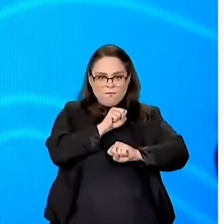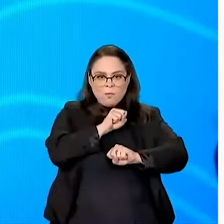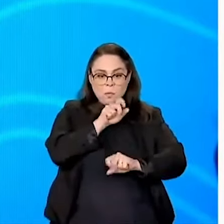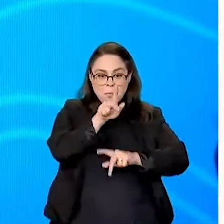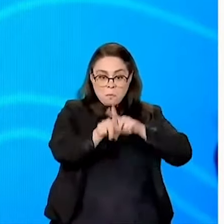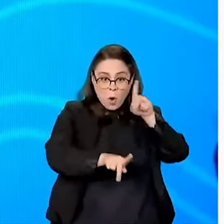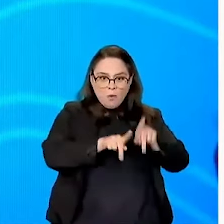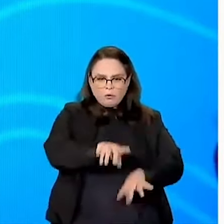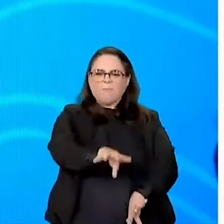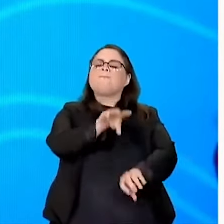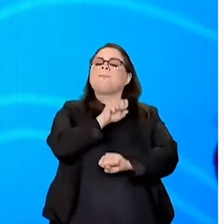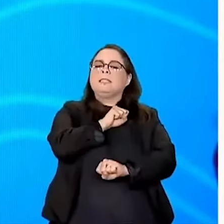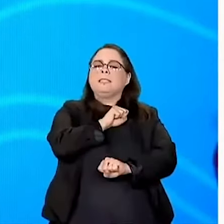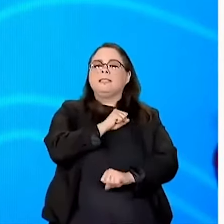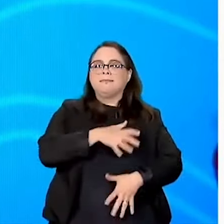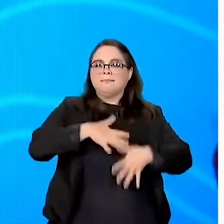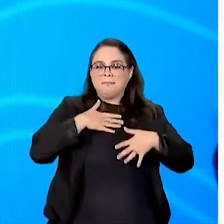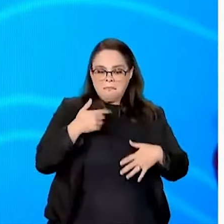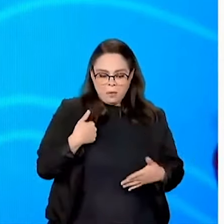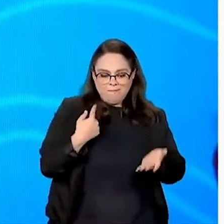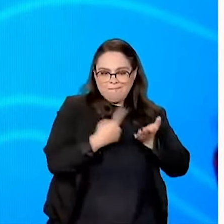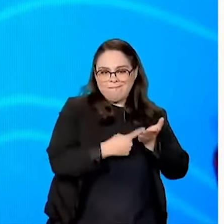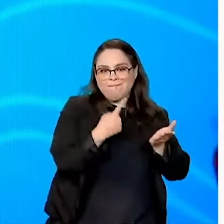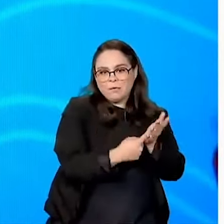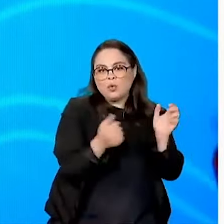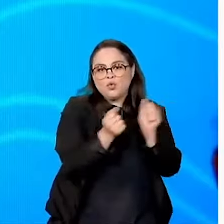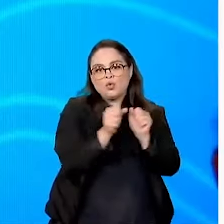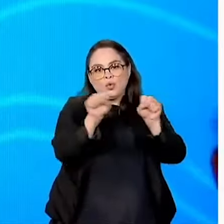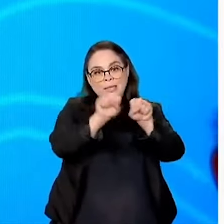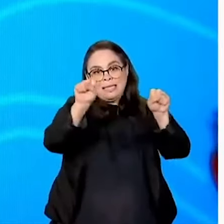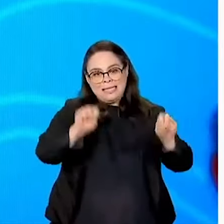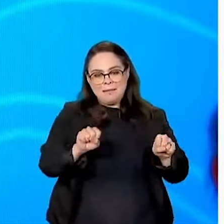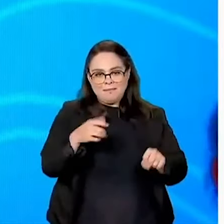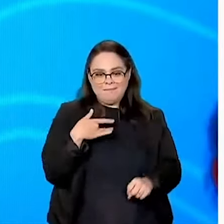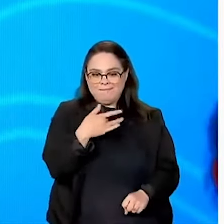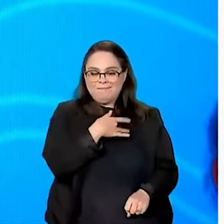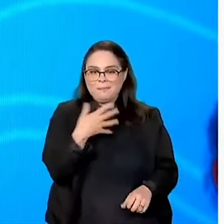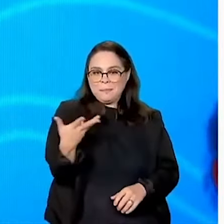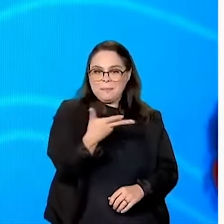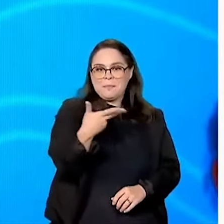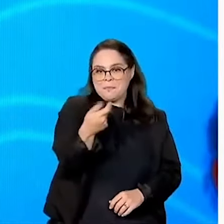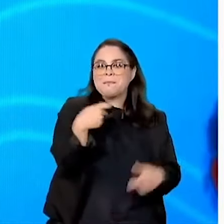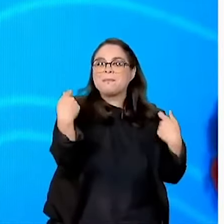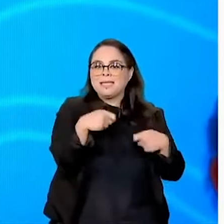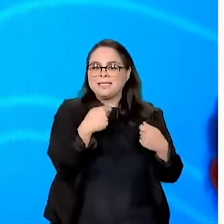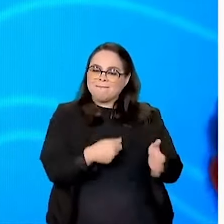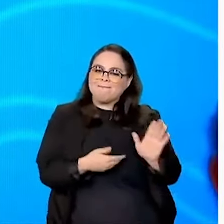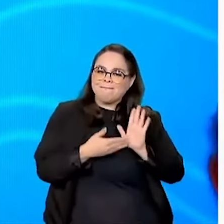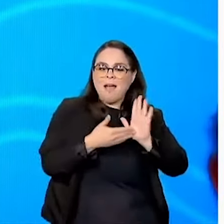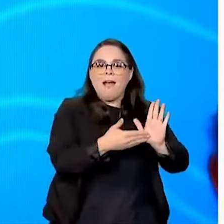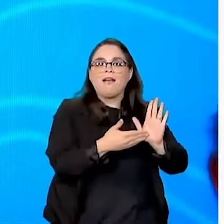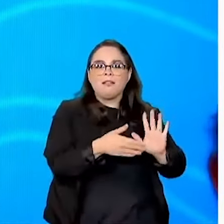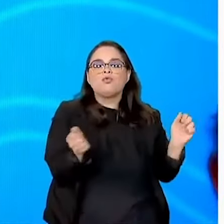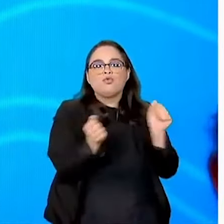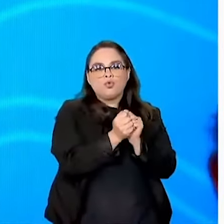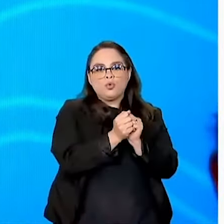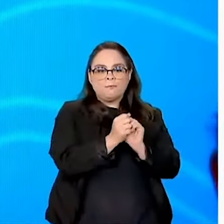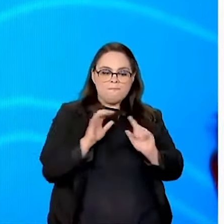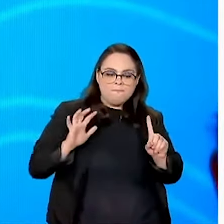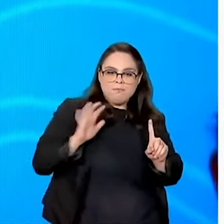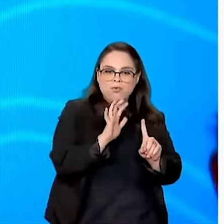povo brasileiro, para quem o compromisso com o sistema de saúde de qualidade deve ser consagrado como um pacto